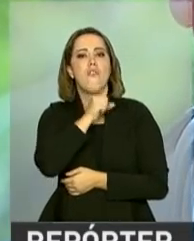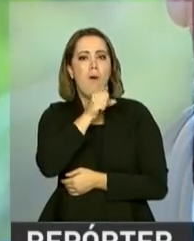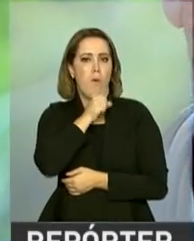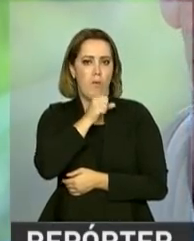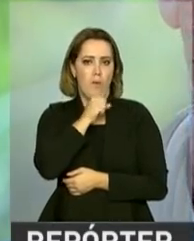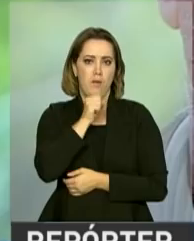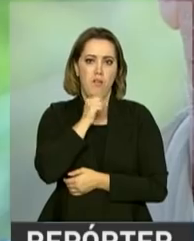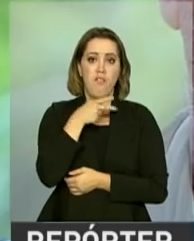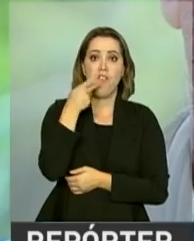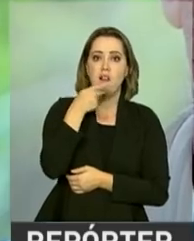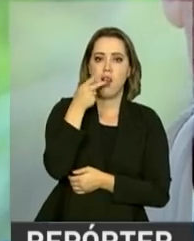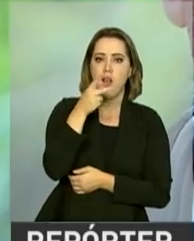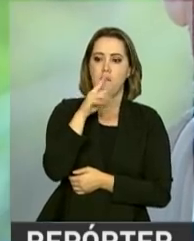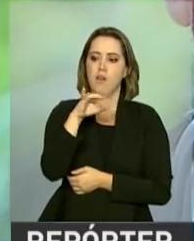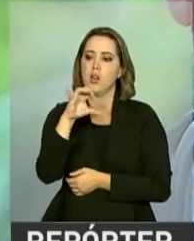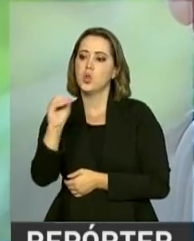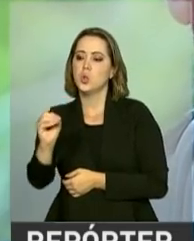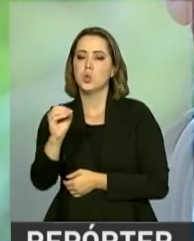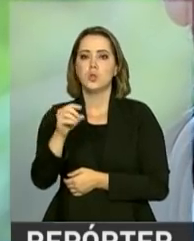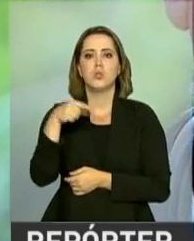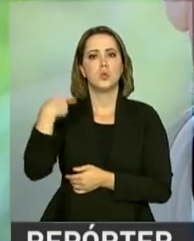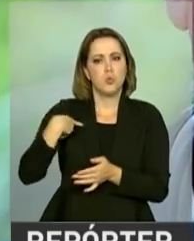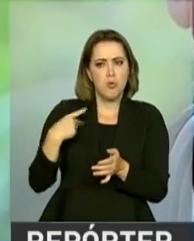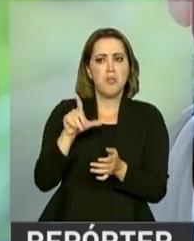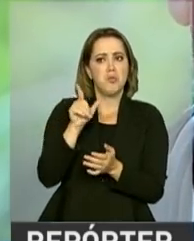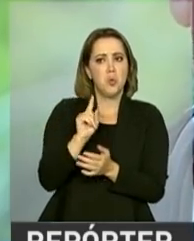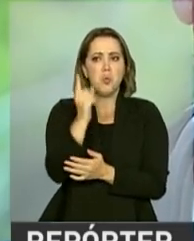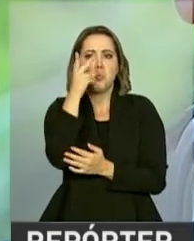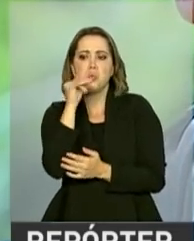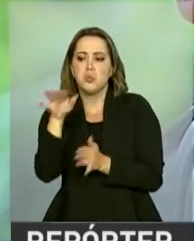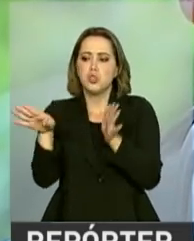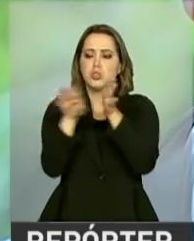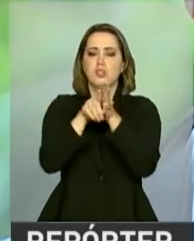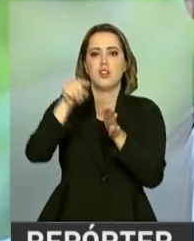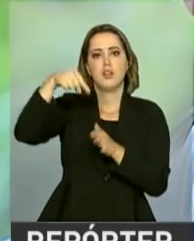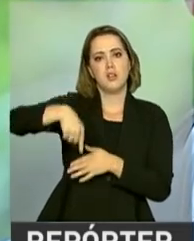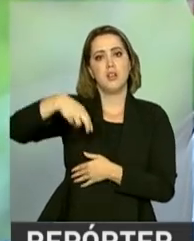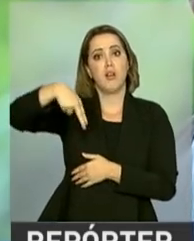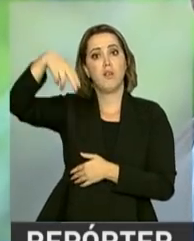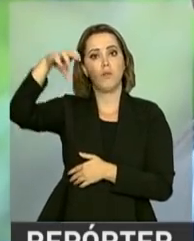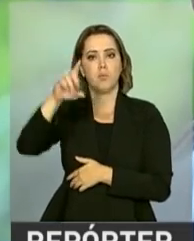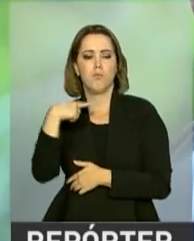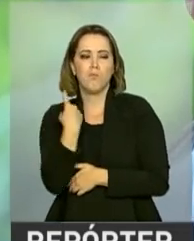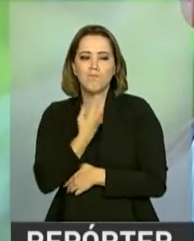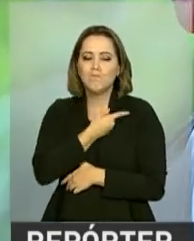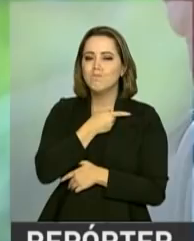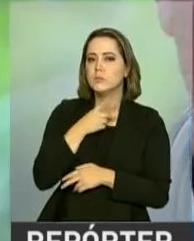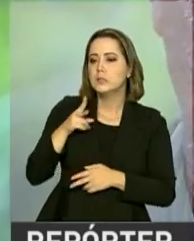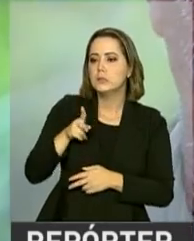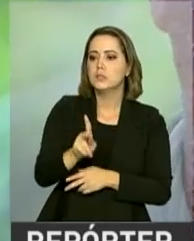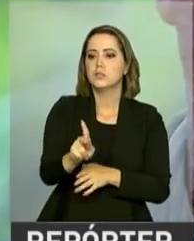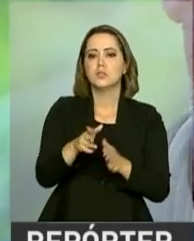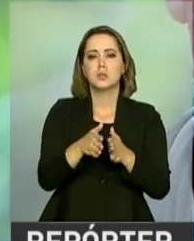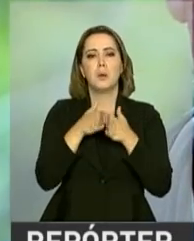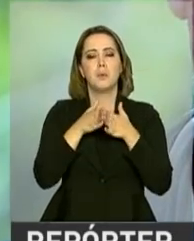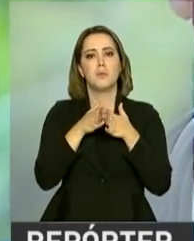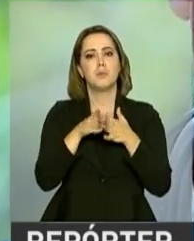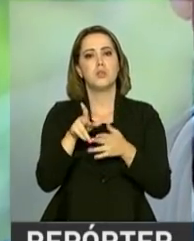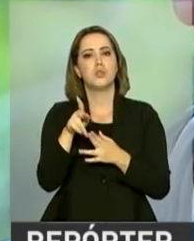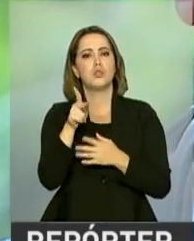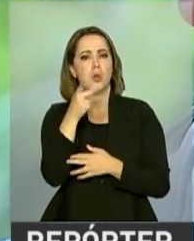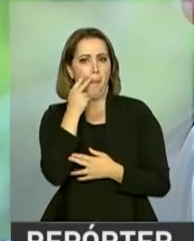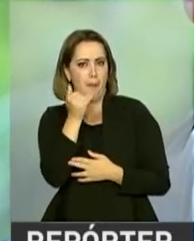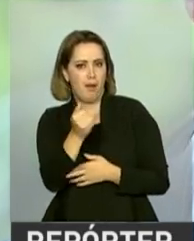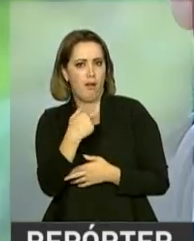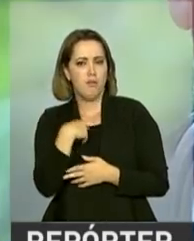São Francisco, que vinha em canal para aqui, para o Nordeste. E nós sempre pedia a pai, dizia a pai, será que